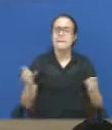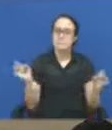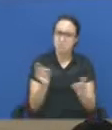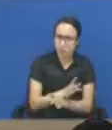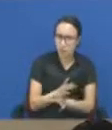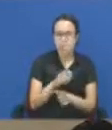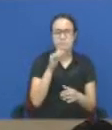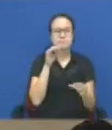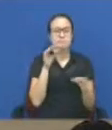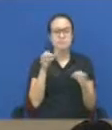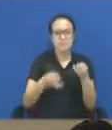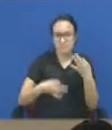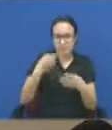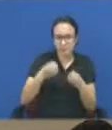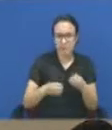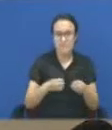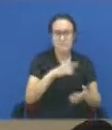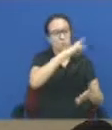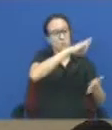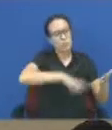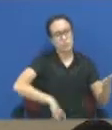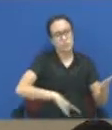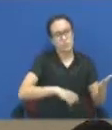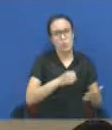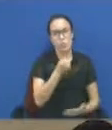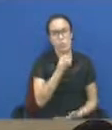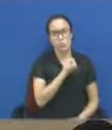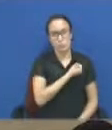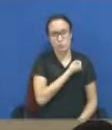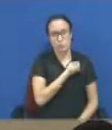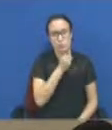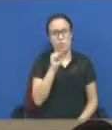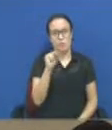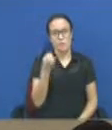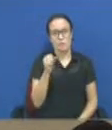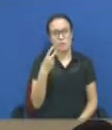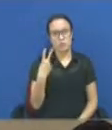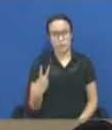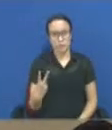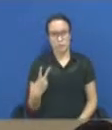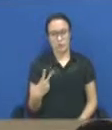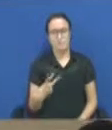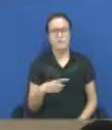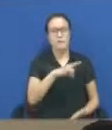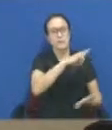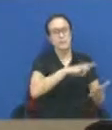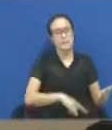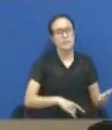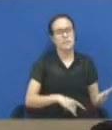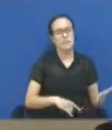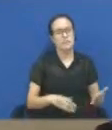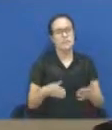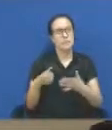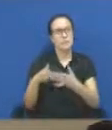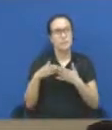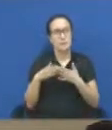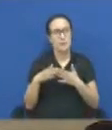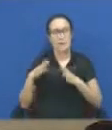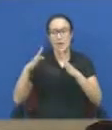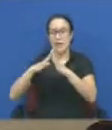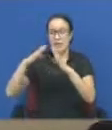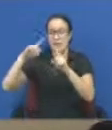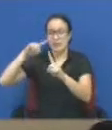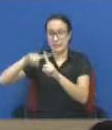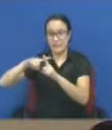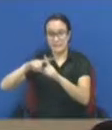número 82, de autoria do vereador Dr. Júlio, a moção de congratulações à Igreja Presbiteriana do